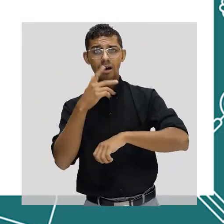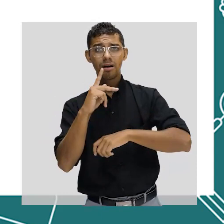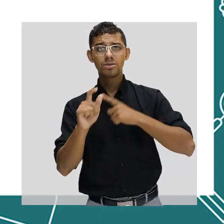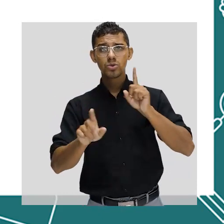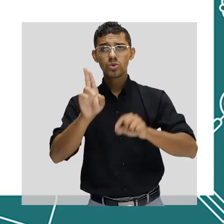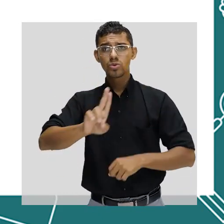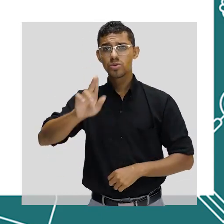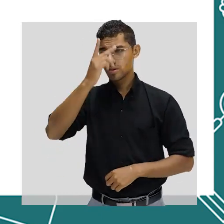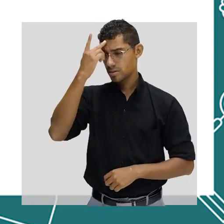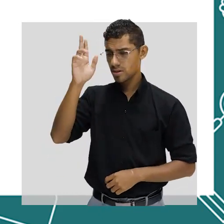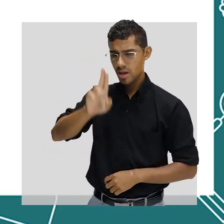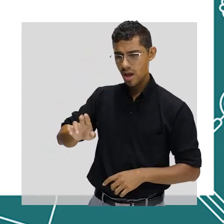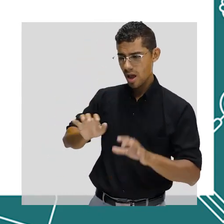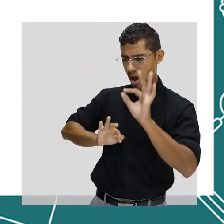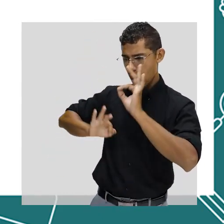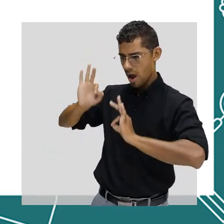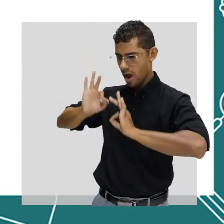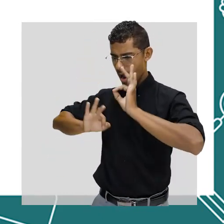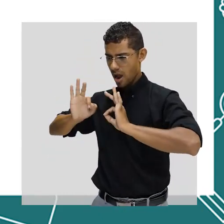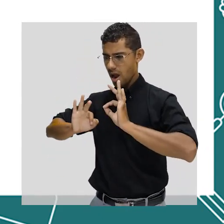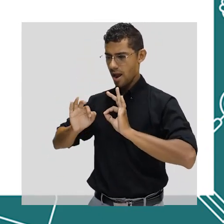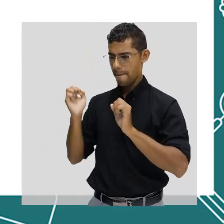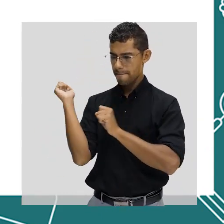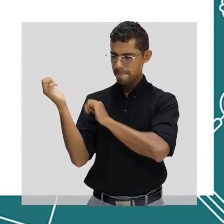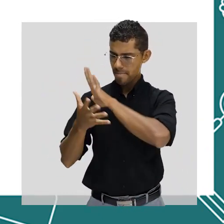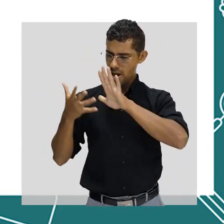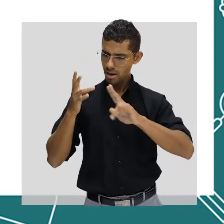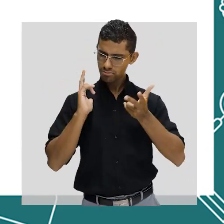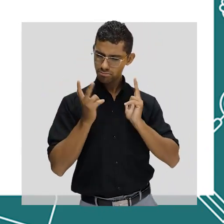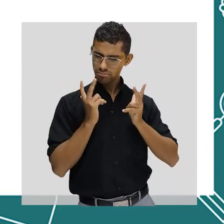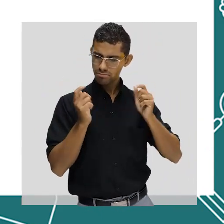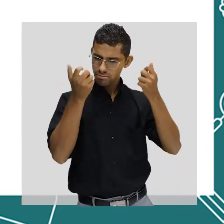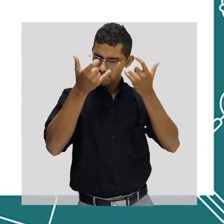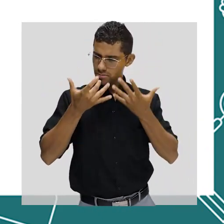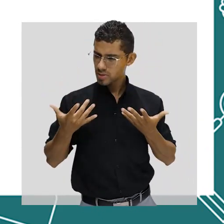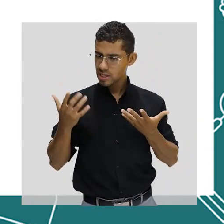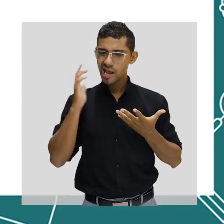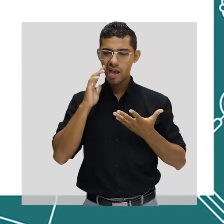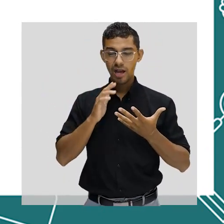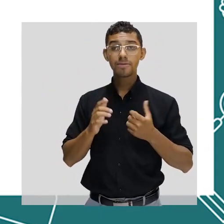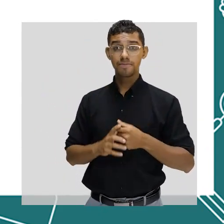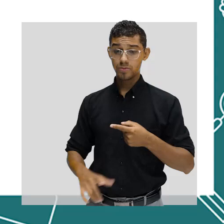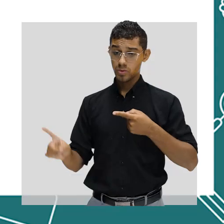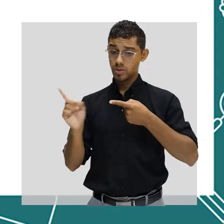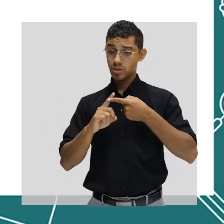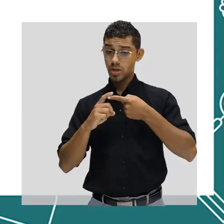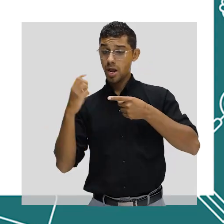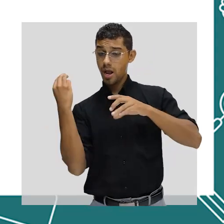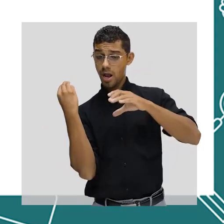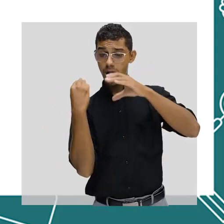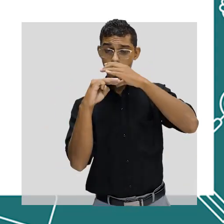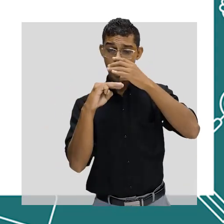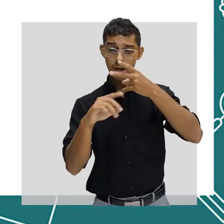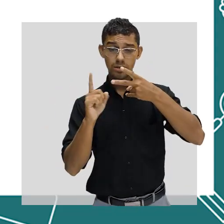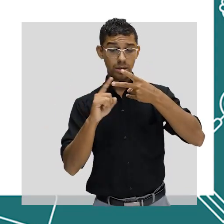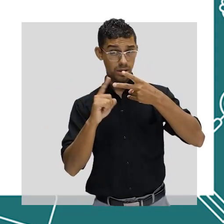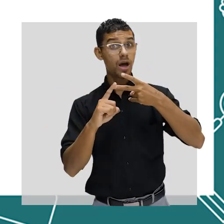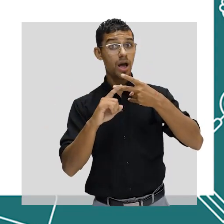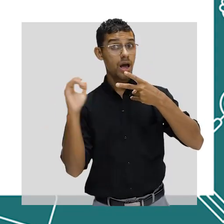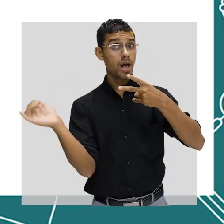indivíduo usa para organizar sua fala, levando em consideração a mensagem, que é muito importante,